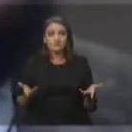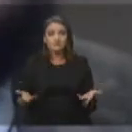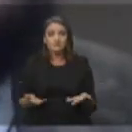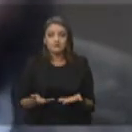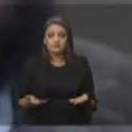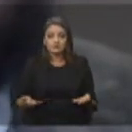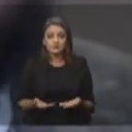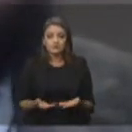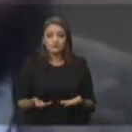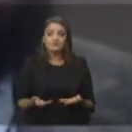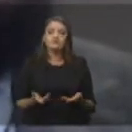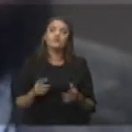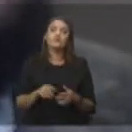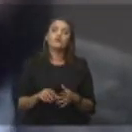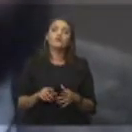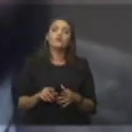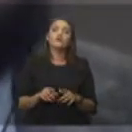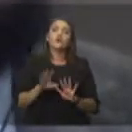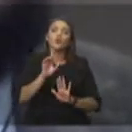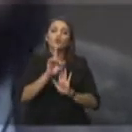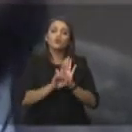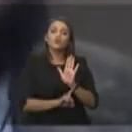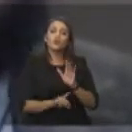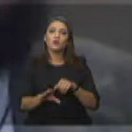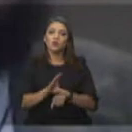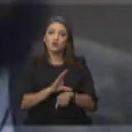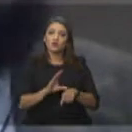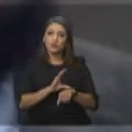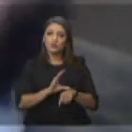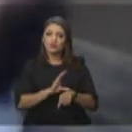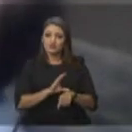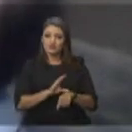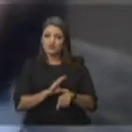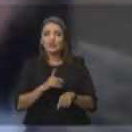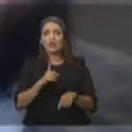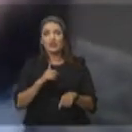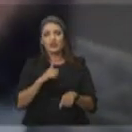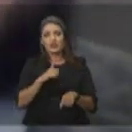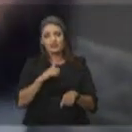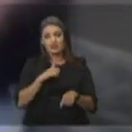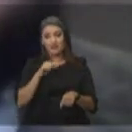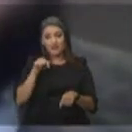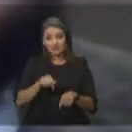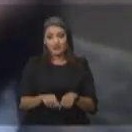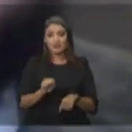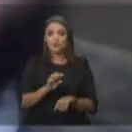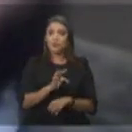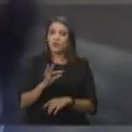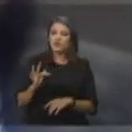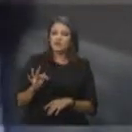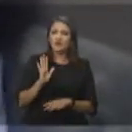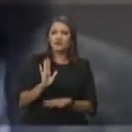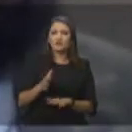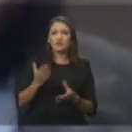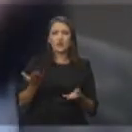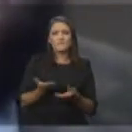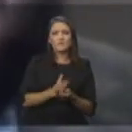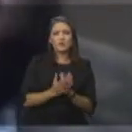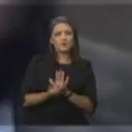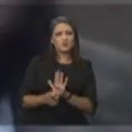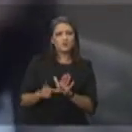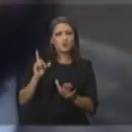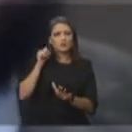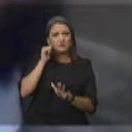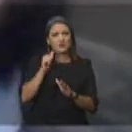é a vulneração de um direito constitucional que este mesmo colegiado, em precedentes da ministra